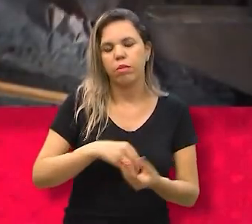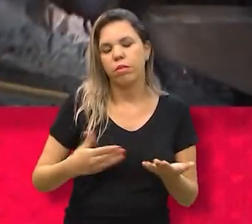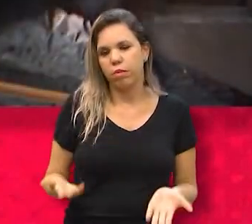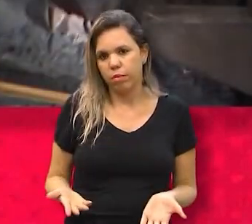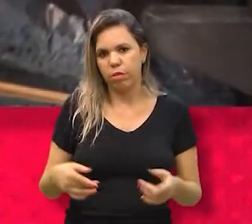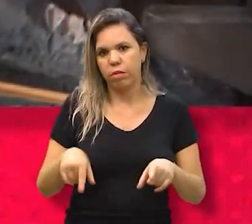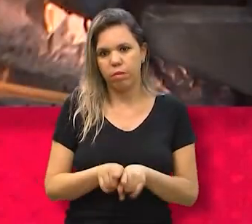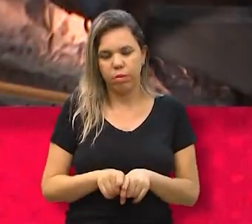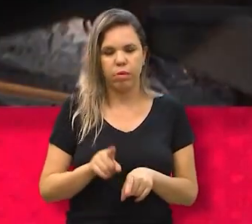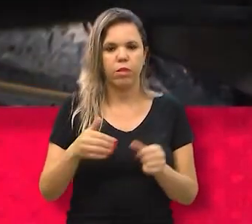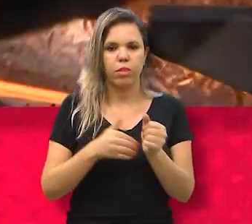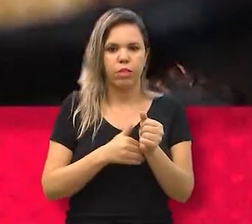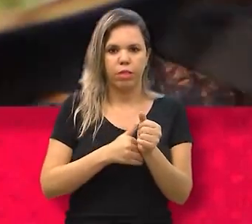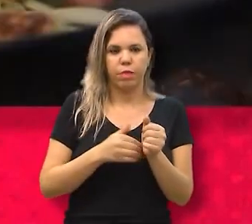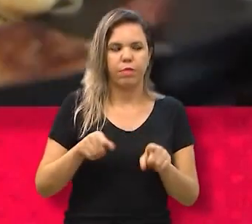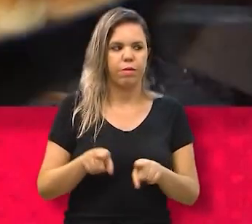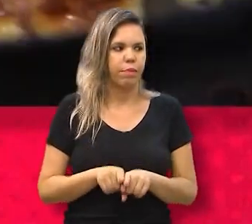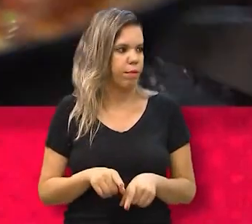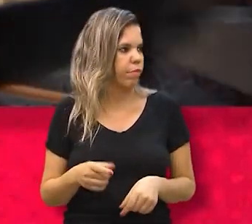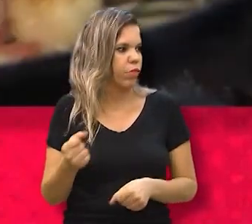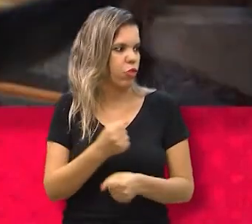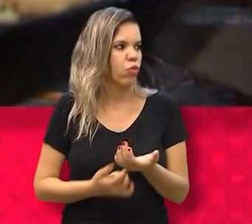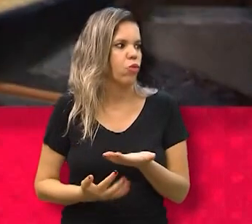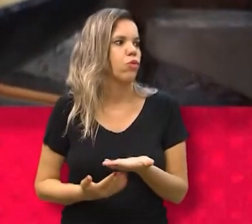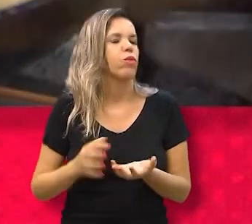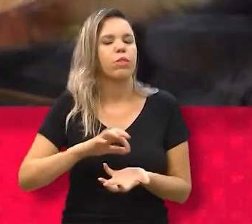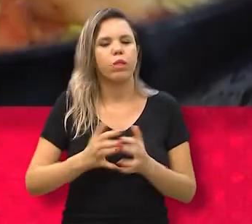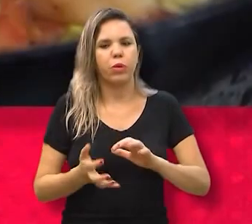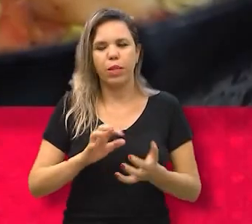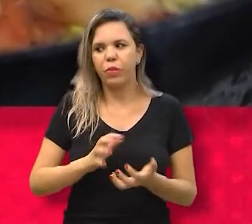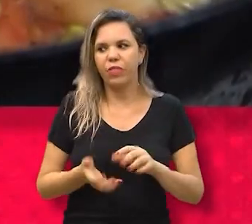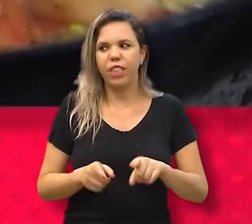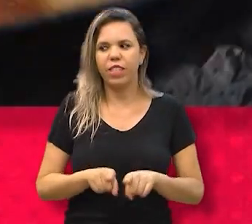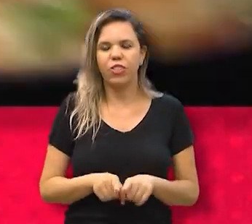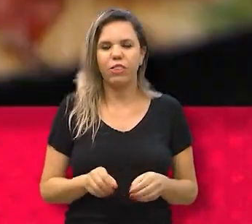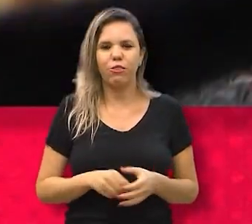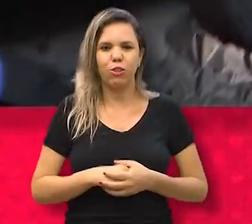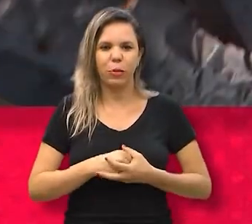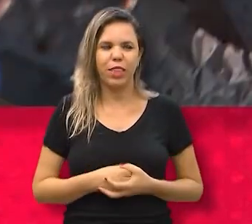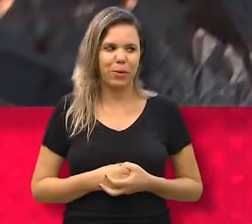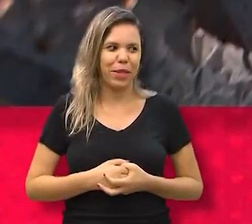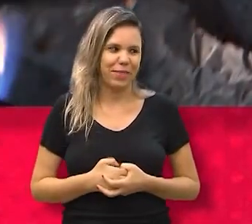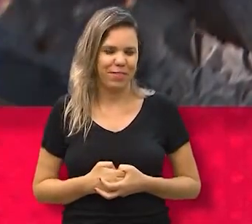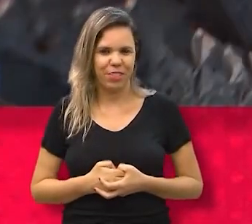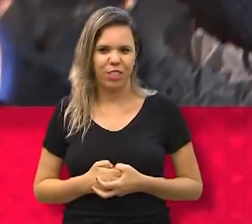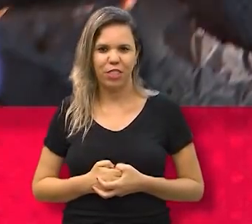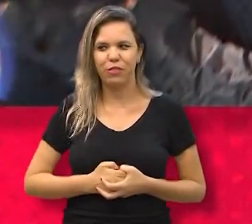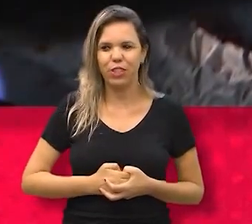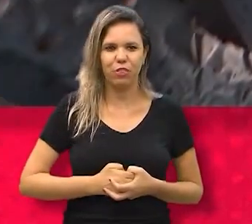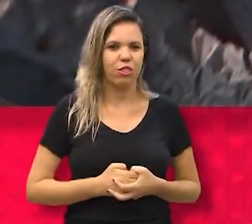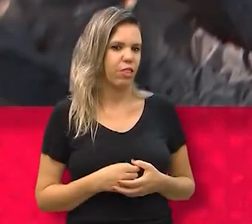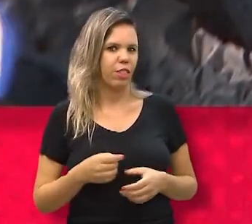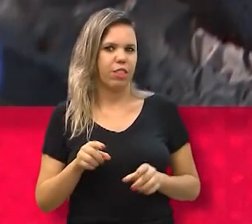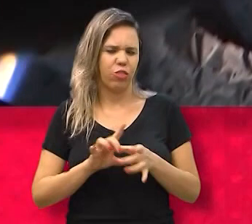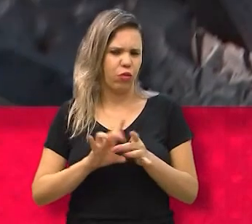massa. E aí também tem um segredo na hora de você cozinhar a massa? Segredo, água fervendo.